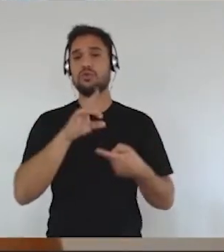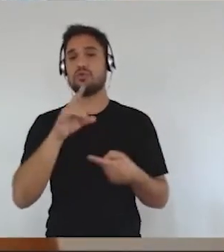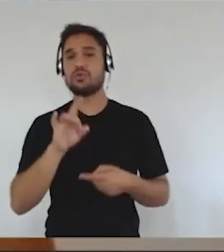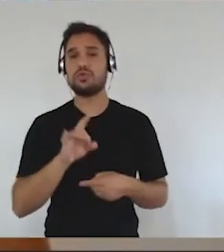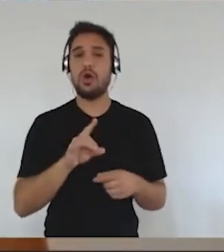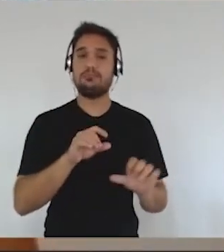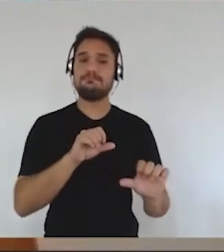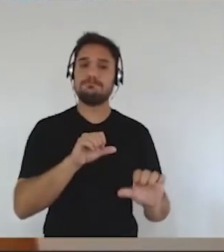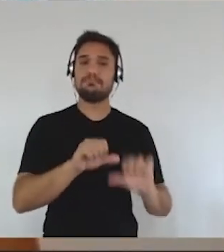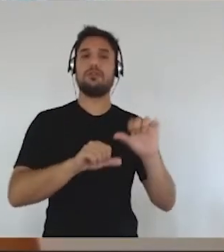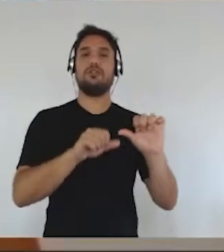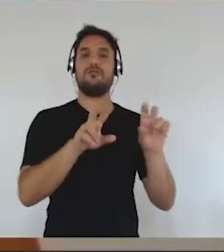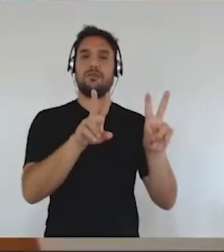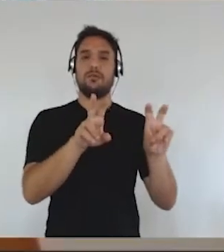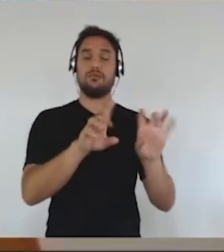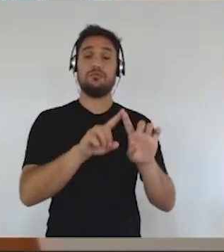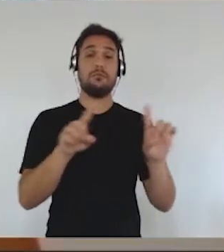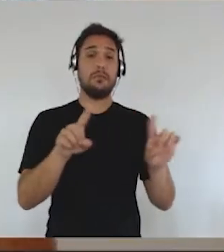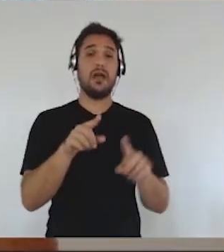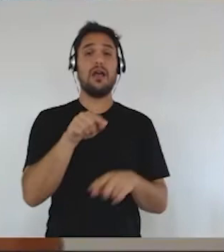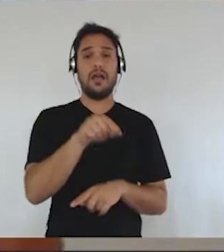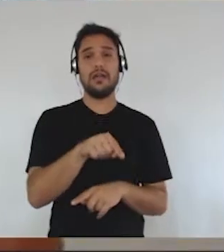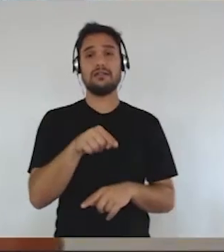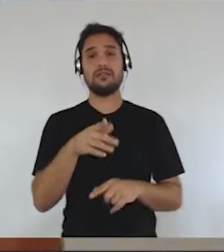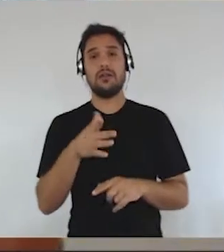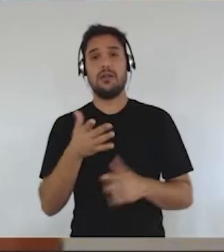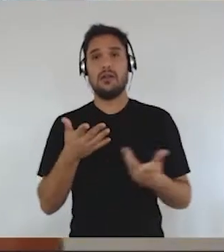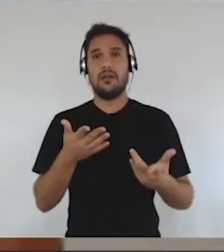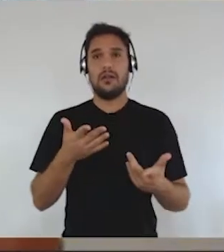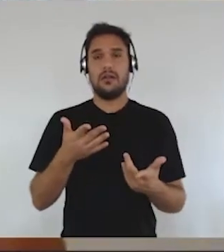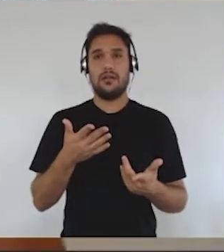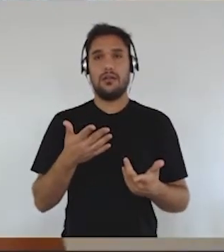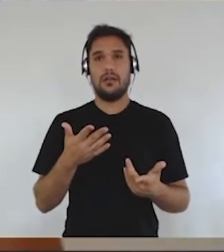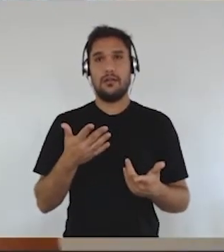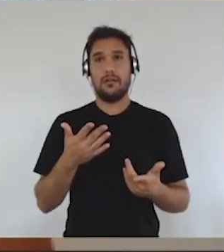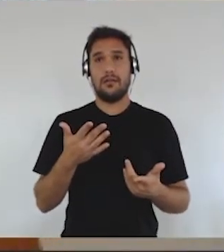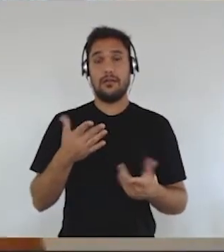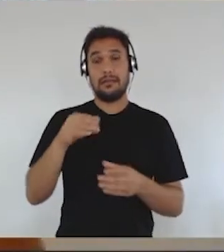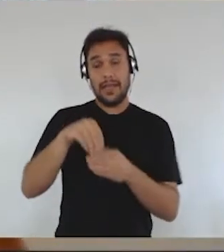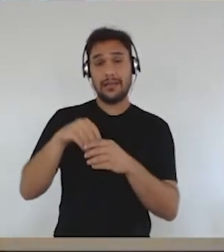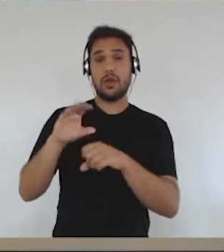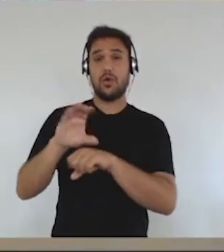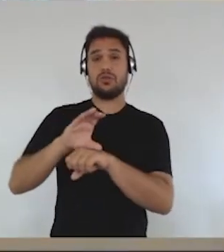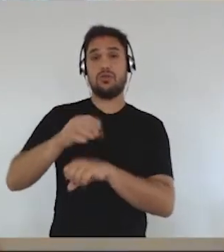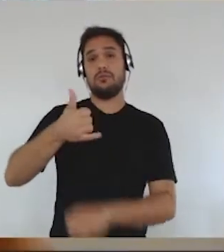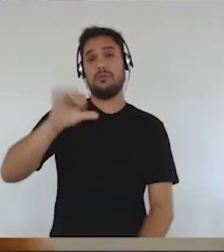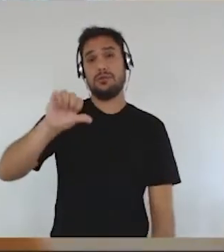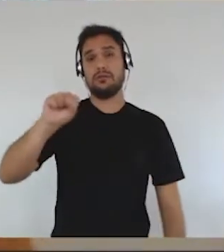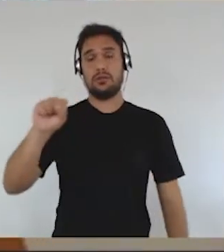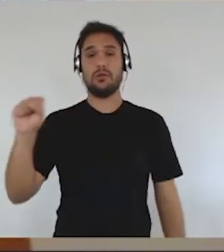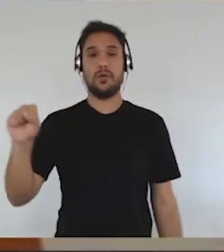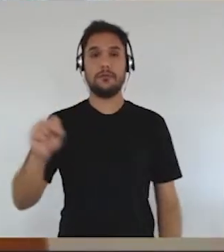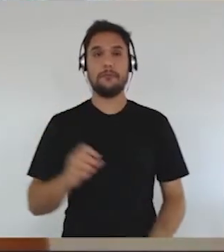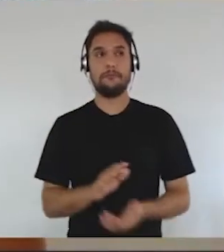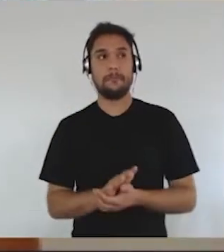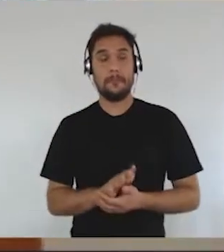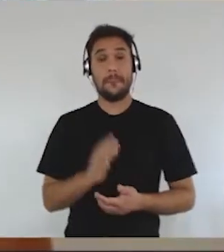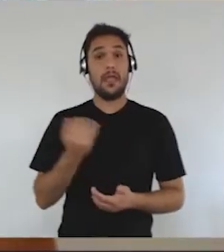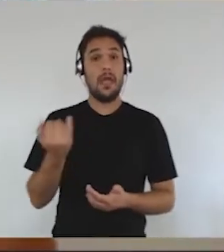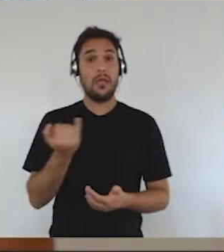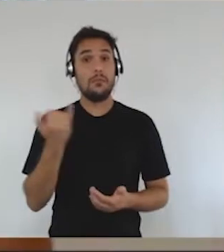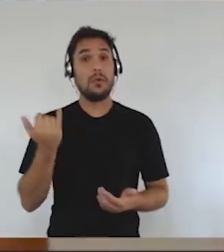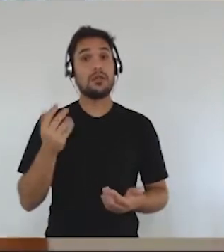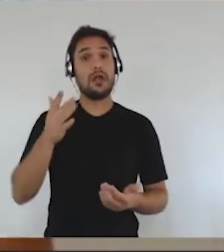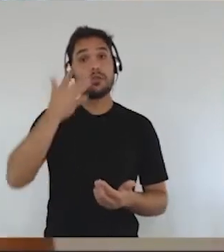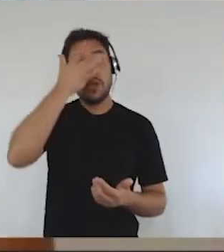Atualizando ele. E também ela consta no nosso preâmbulo da nossa Constituição de 88. Então, é importante que as